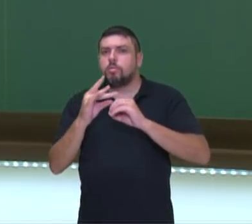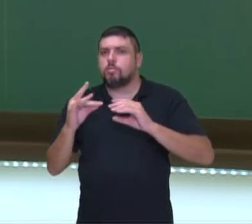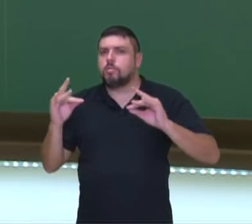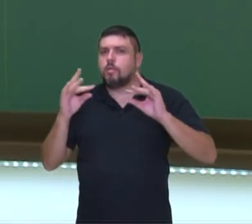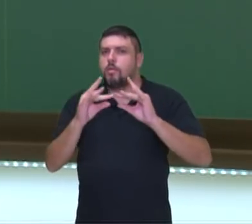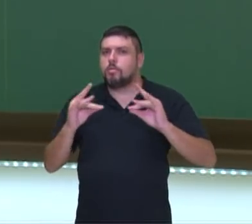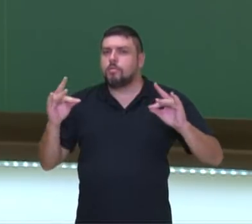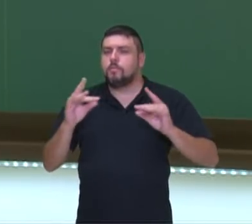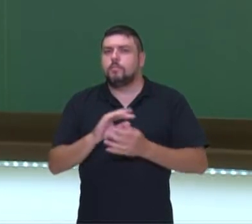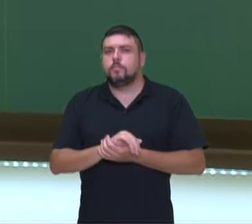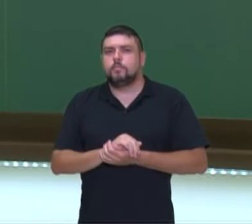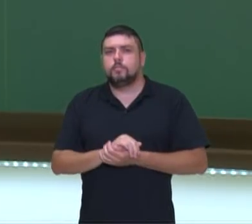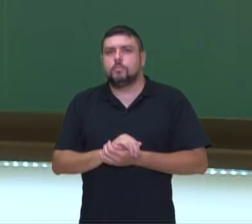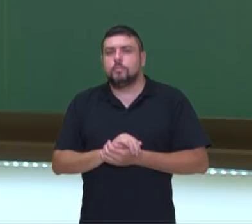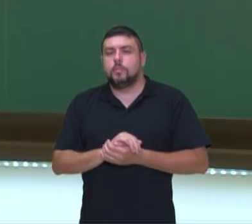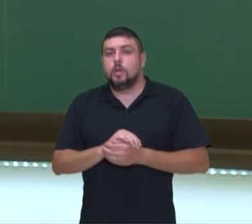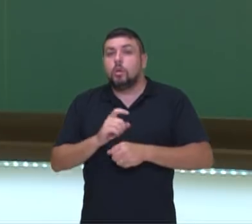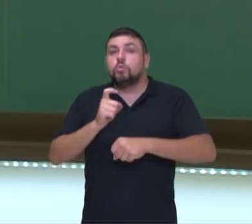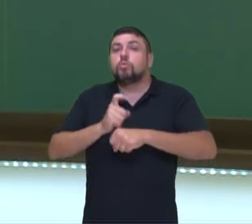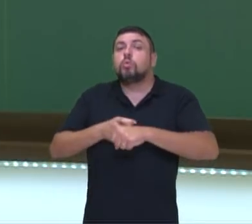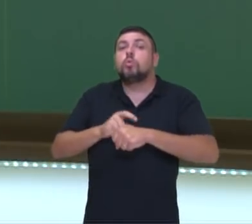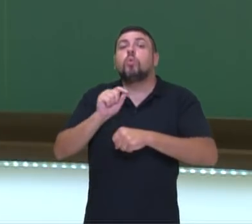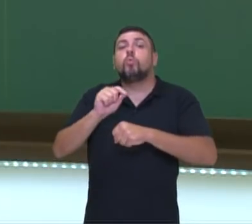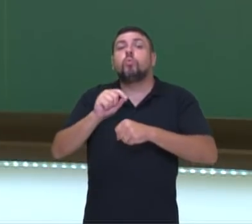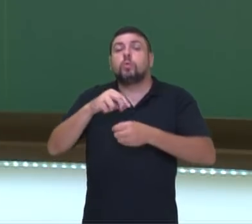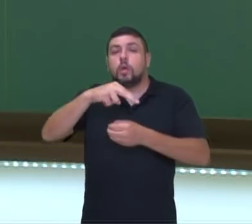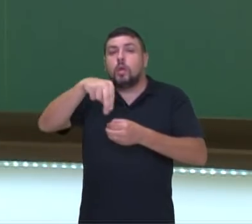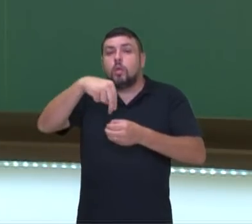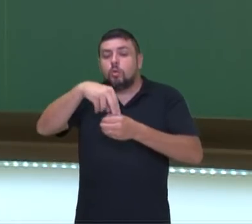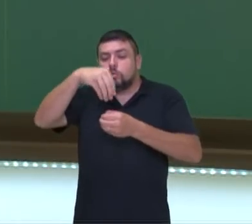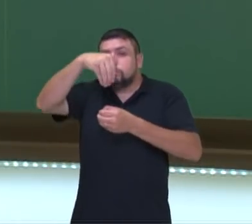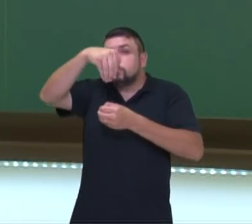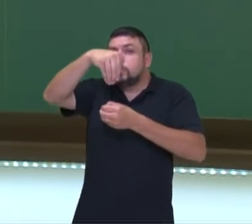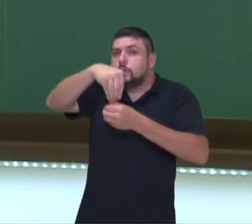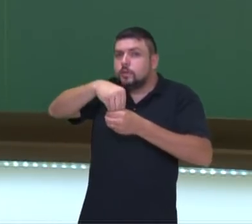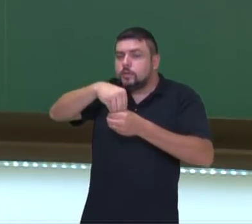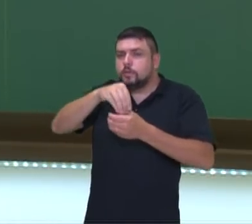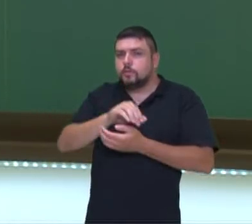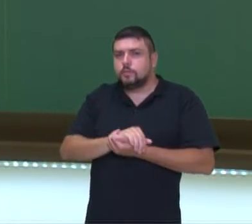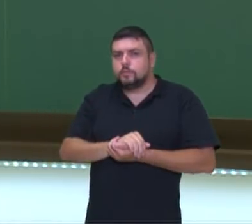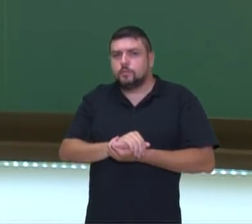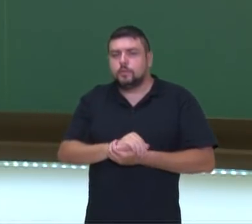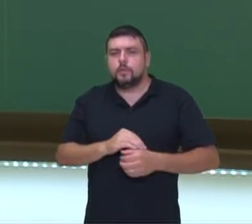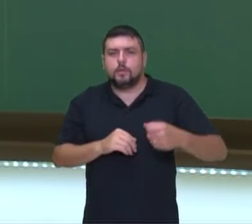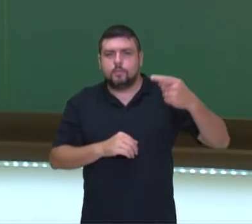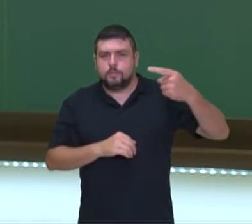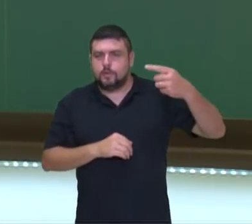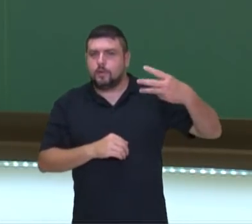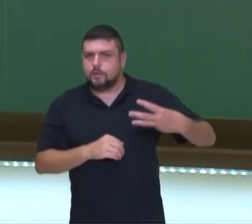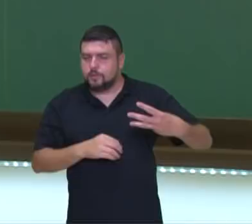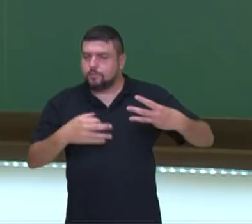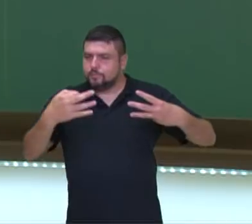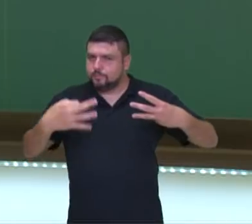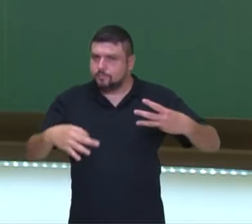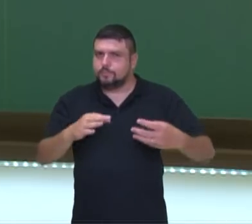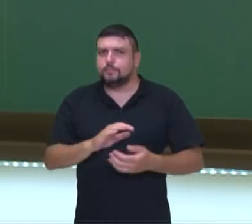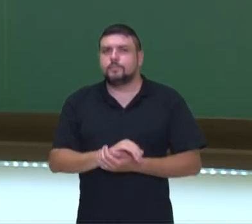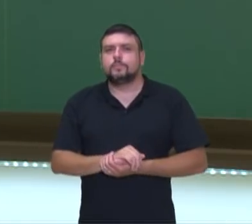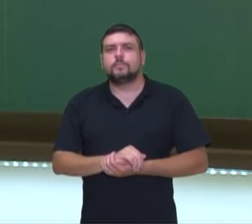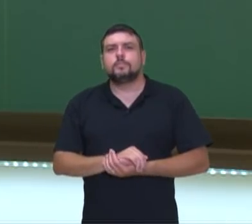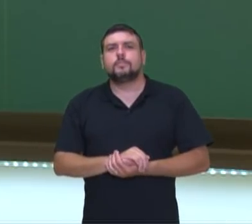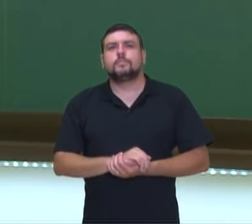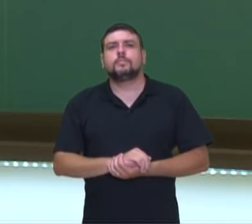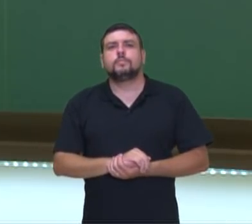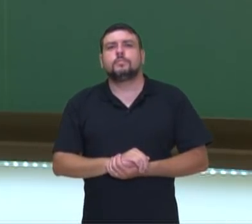é sólido é o núcleo interno. As demais, as outras 2, estão corretas. Isso mesmo. Parabéns para